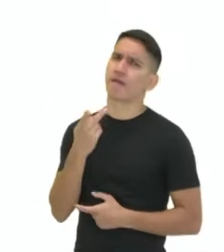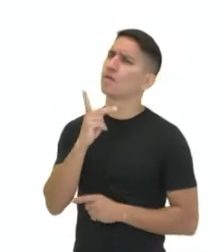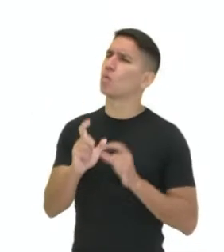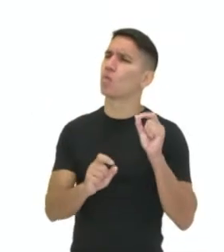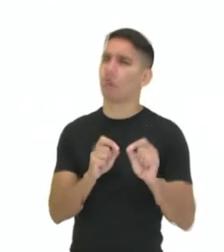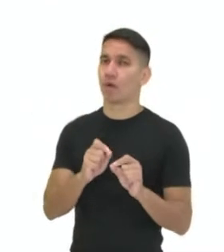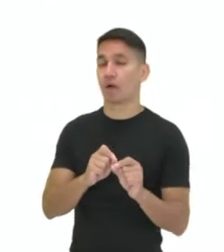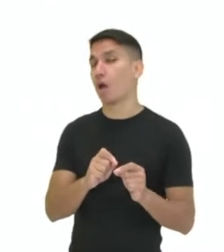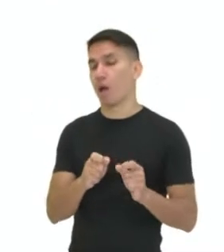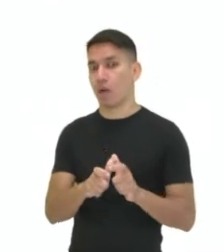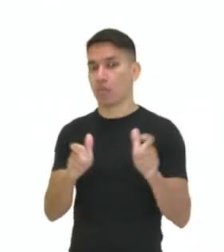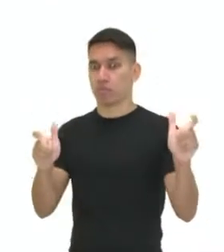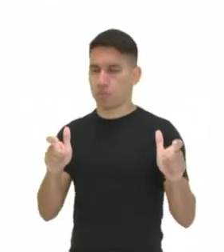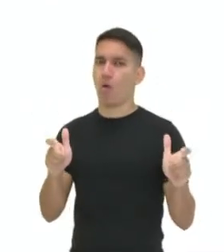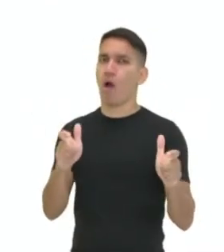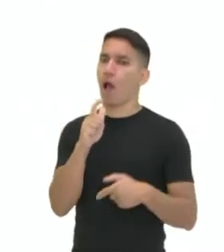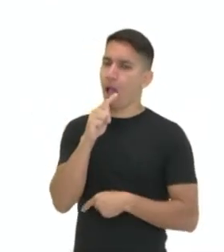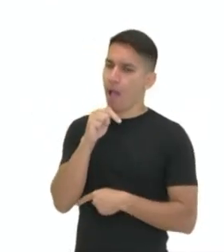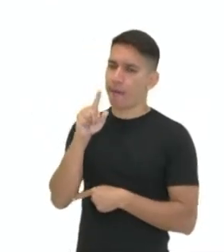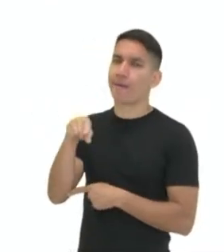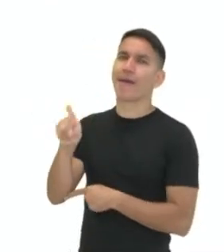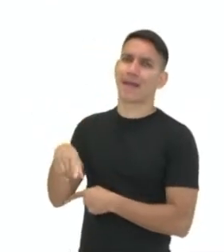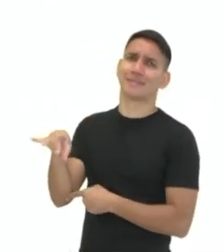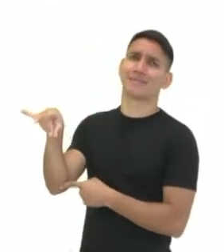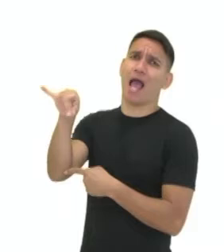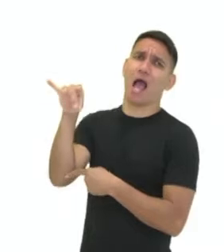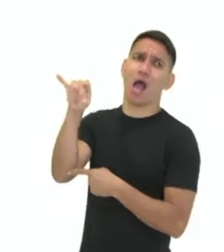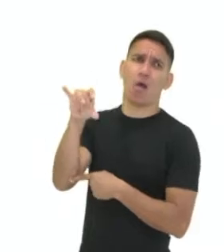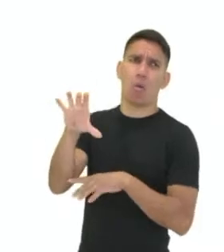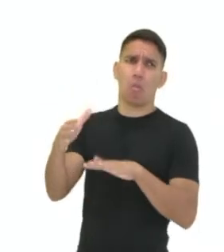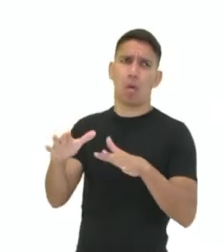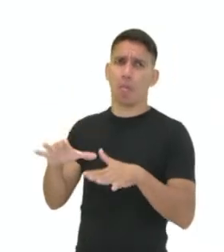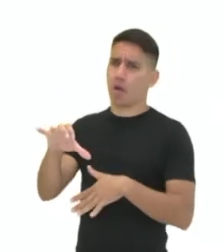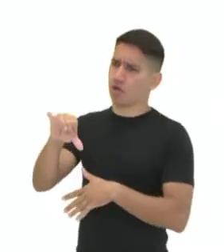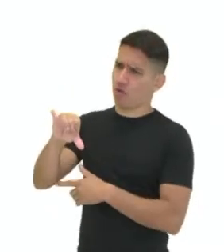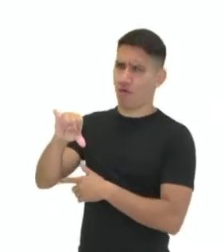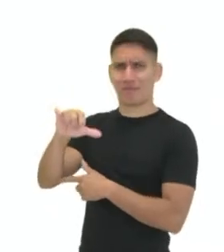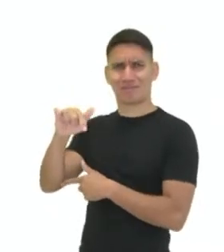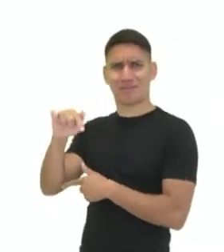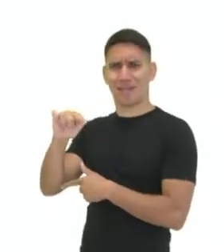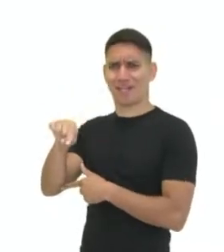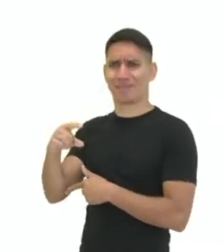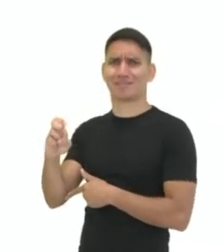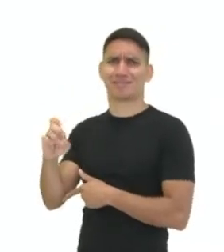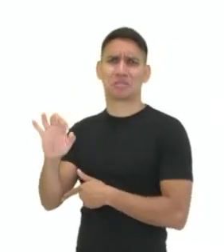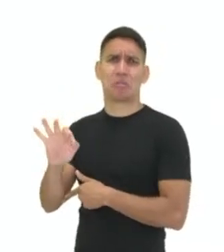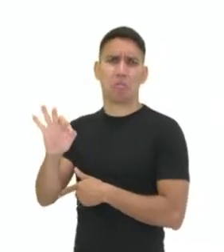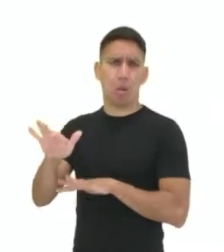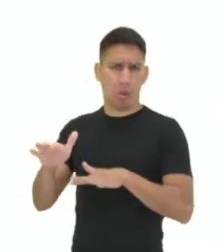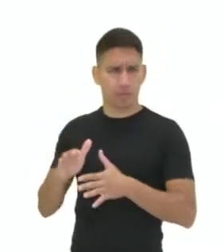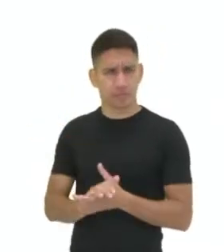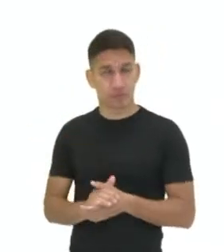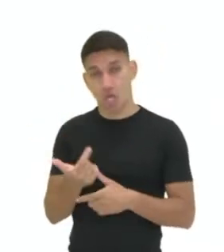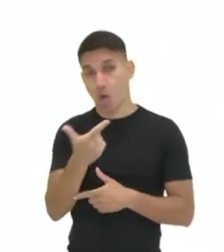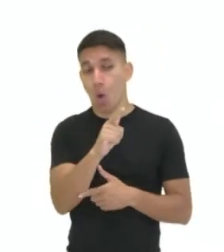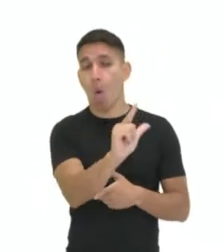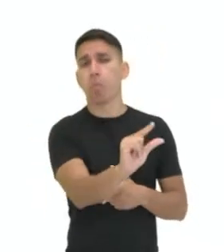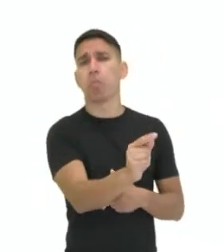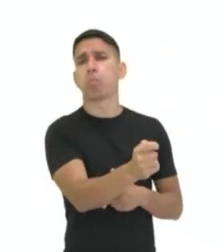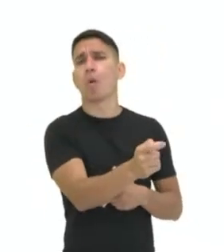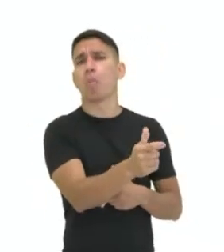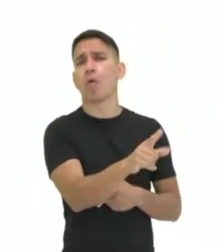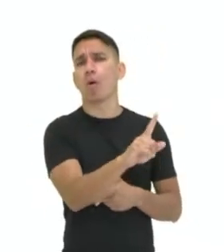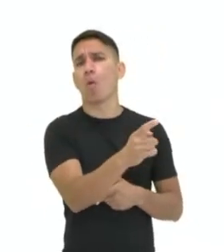dessa água é salgada, 97,5% mais ou menos, ali arredondando, né? e que outra parte é doce, mais ou